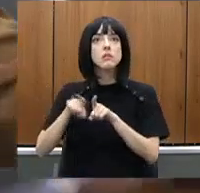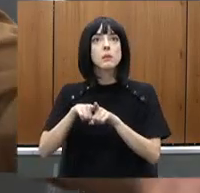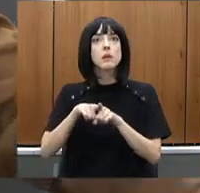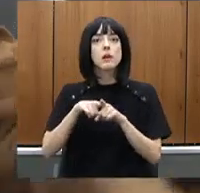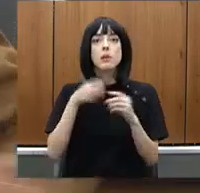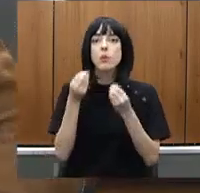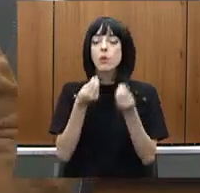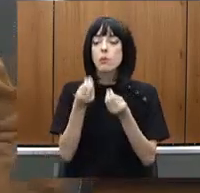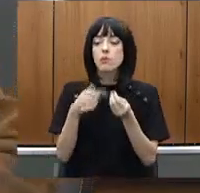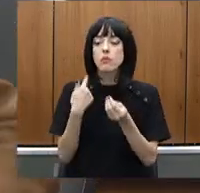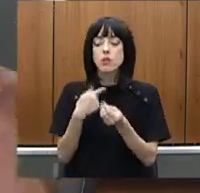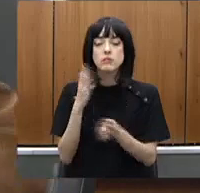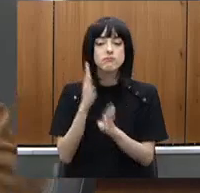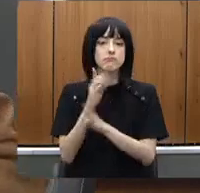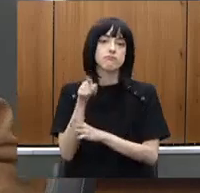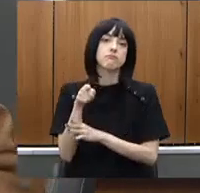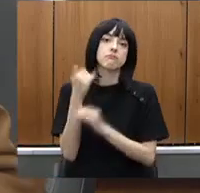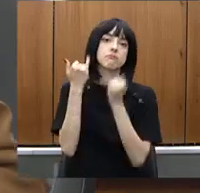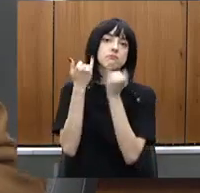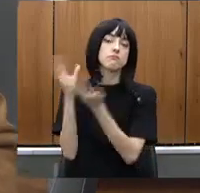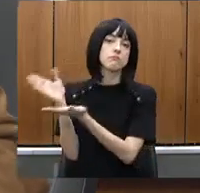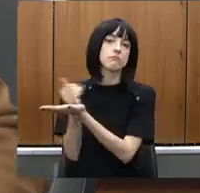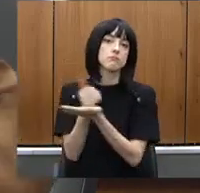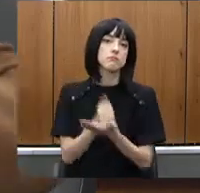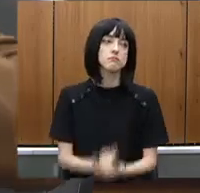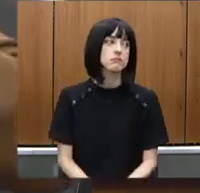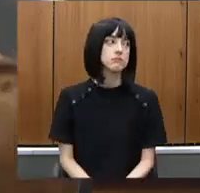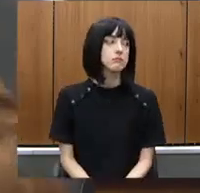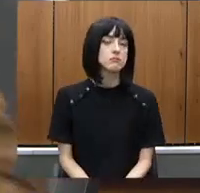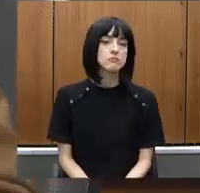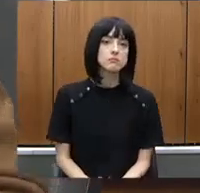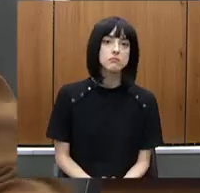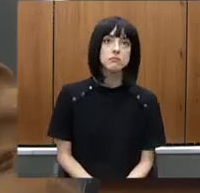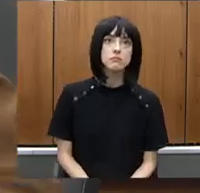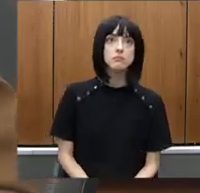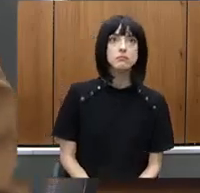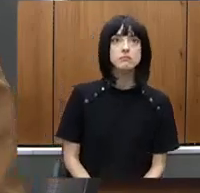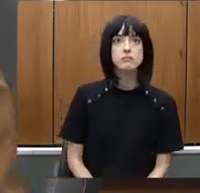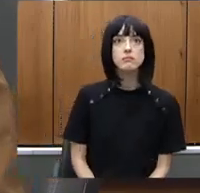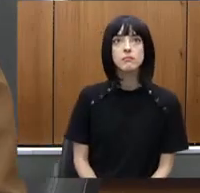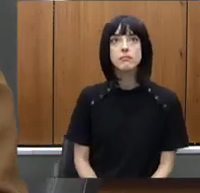folhas Quando o senhor pega aqui ó ação de comando